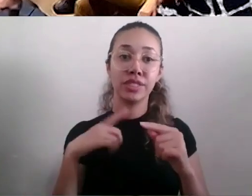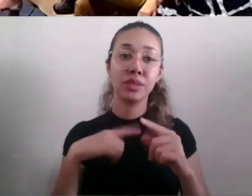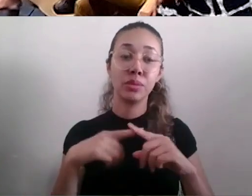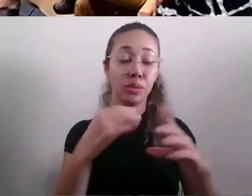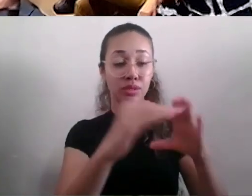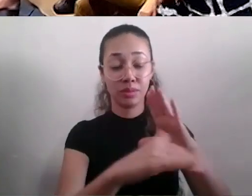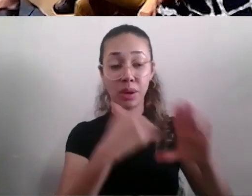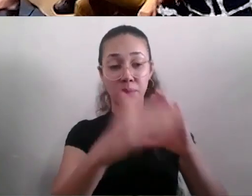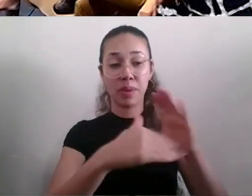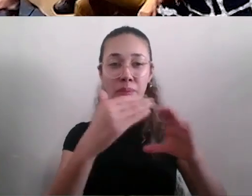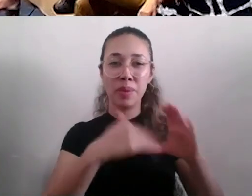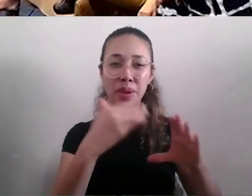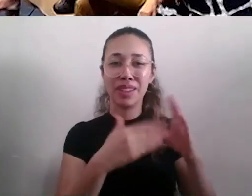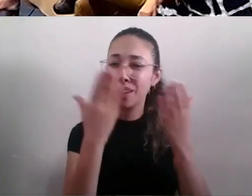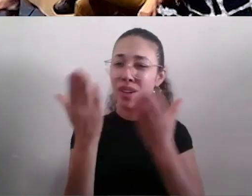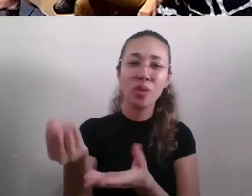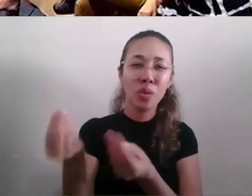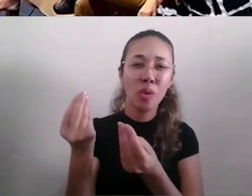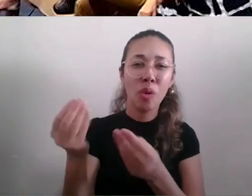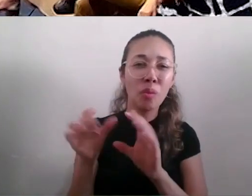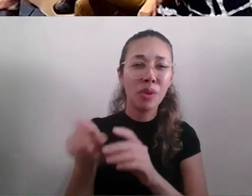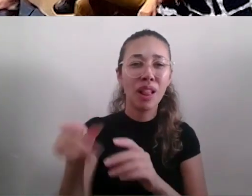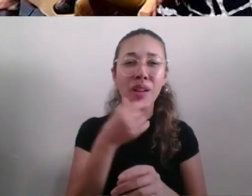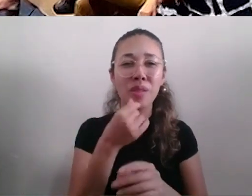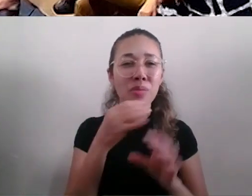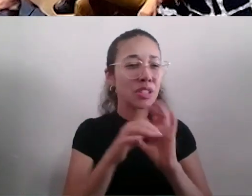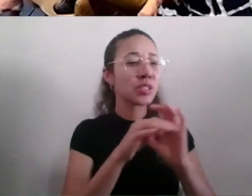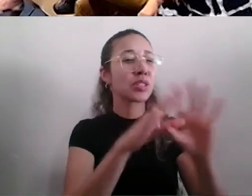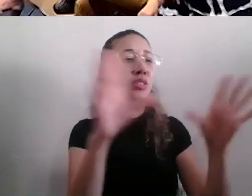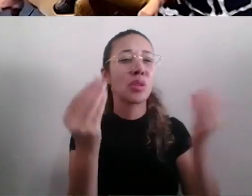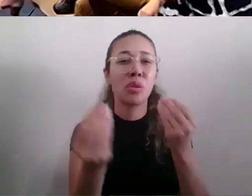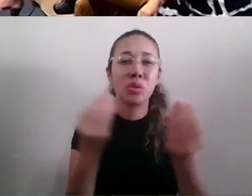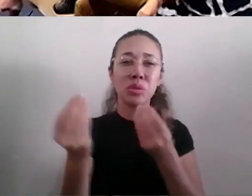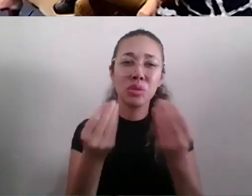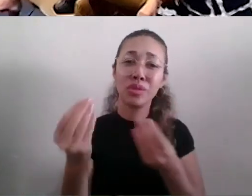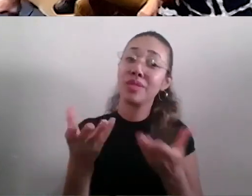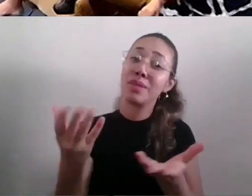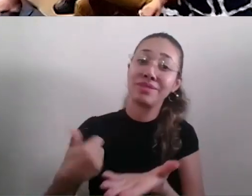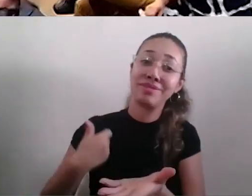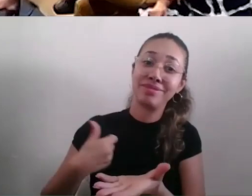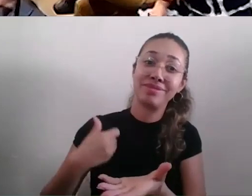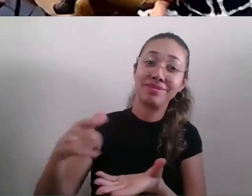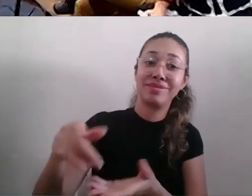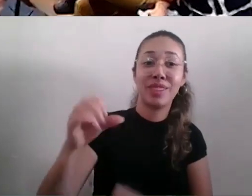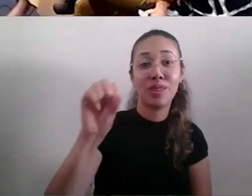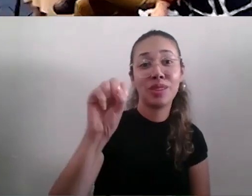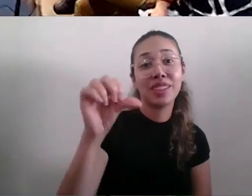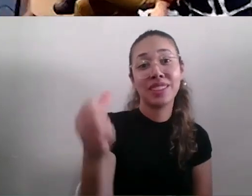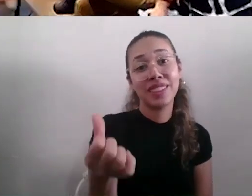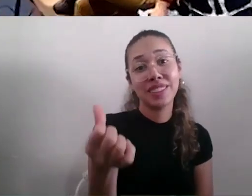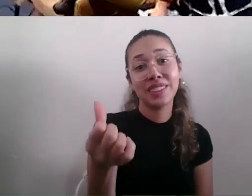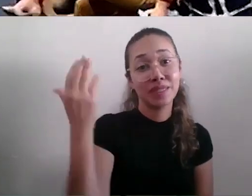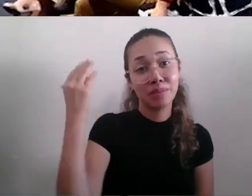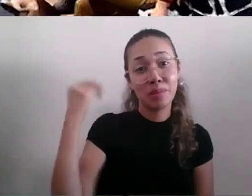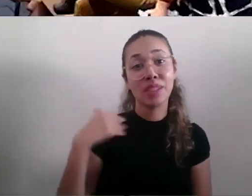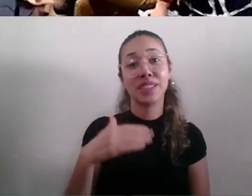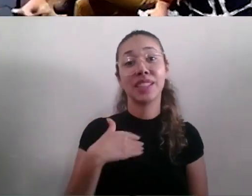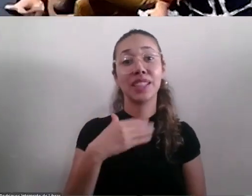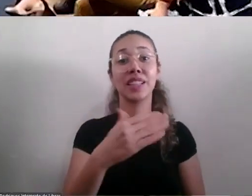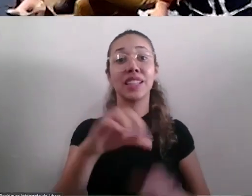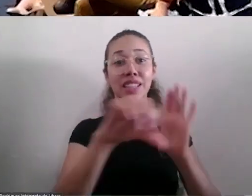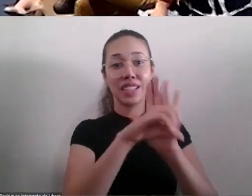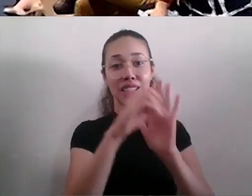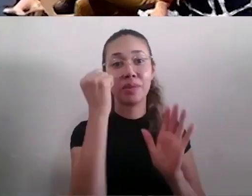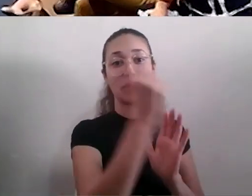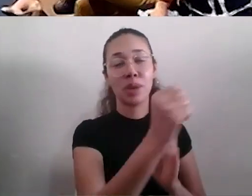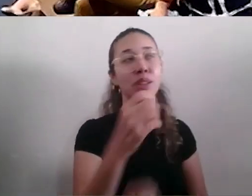esse cara, como é que ele estava solto? Então, ele tinha 86 anos, tá? Ele cometeu o crime com 42, ele foi preso e tal e